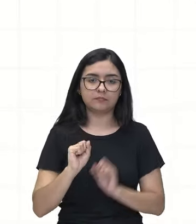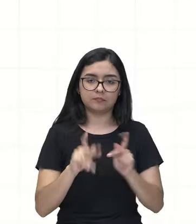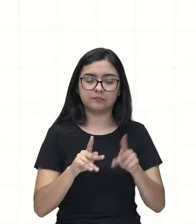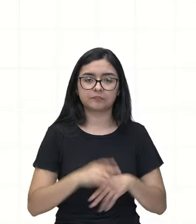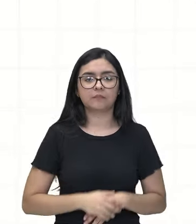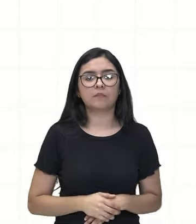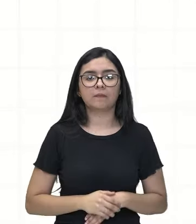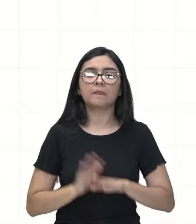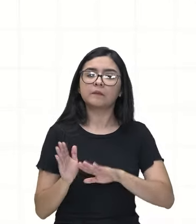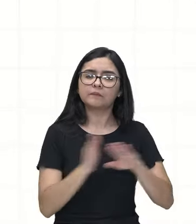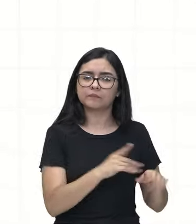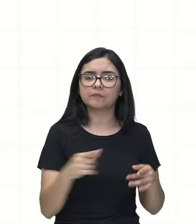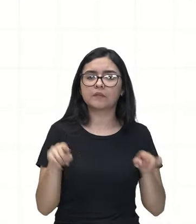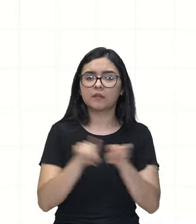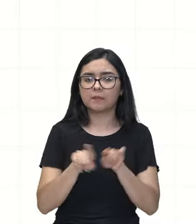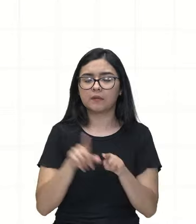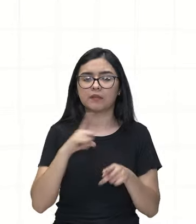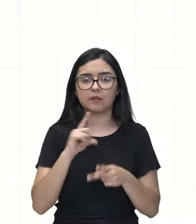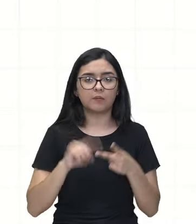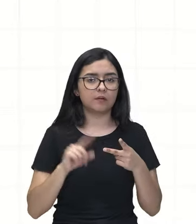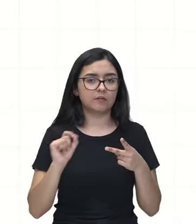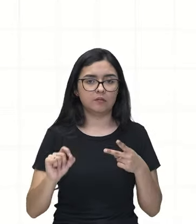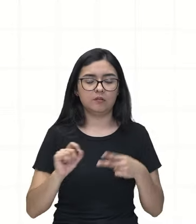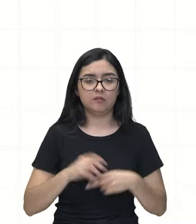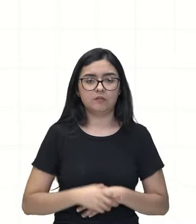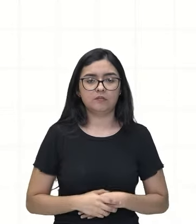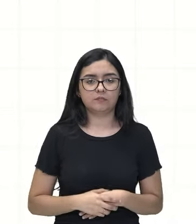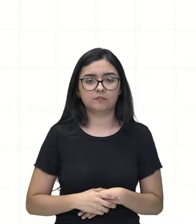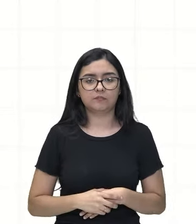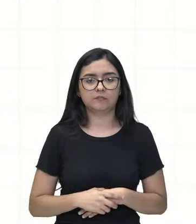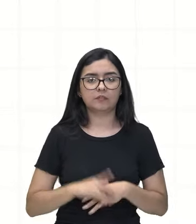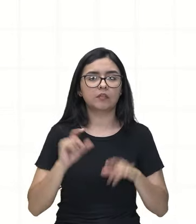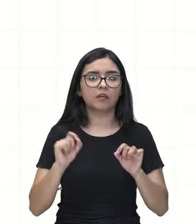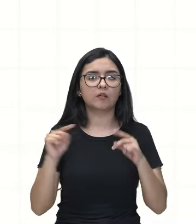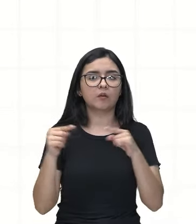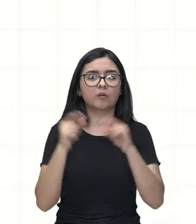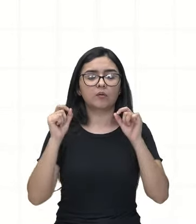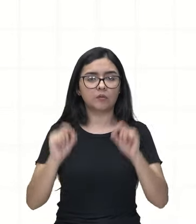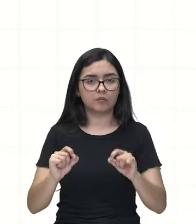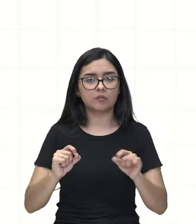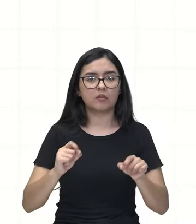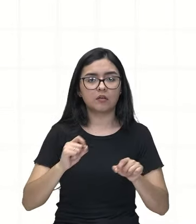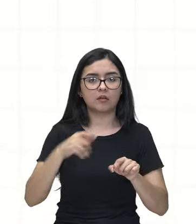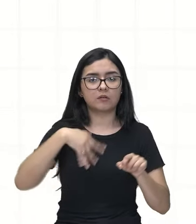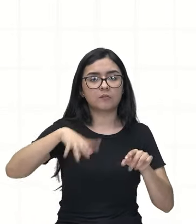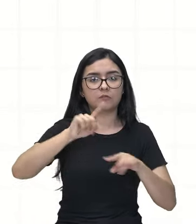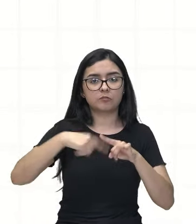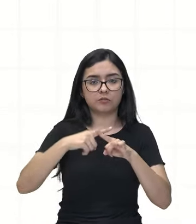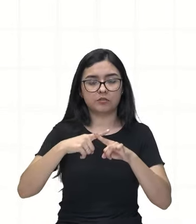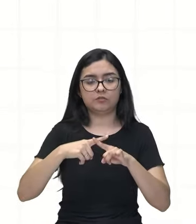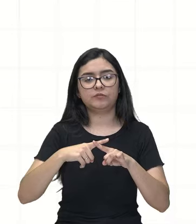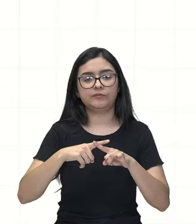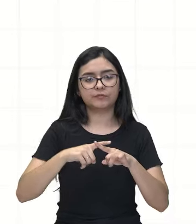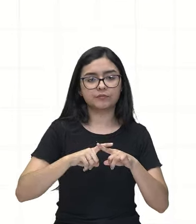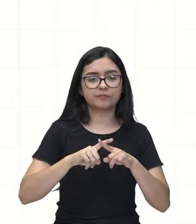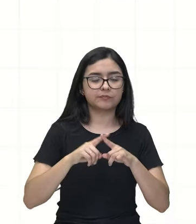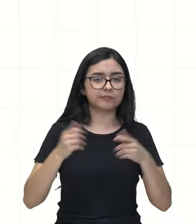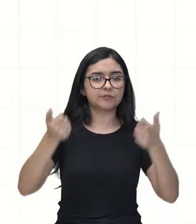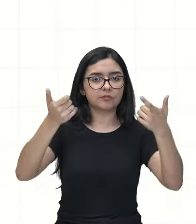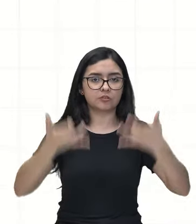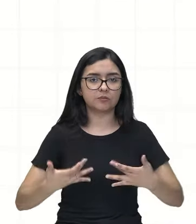outra ideia, né, também que está associada aí à multiplicação, tá bom? E aí eu falei